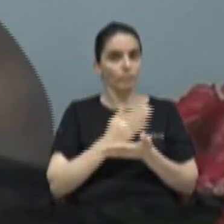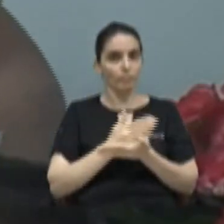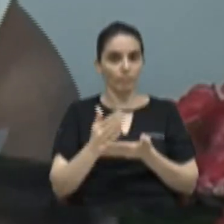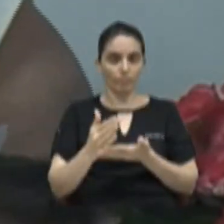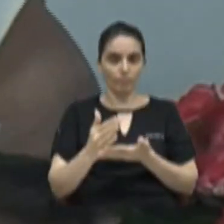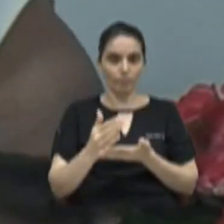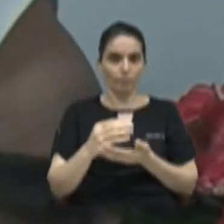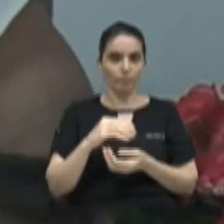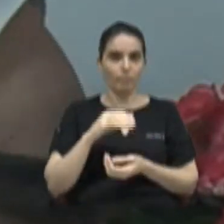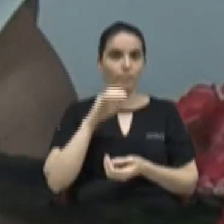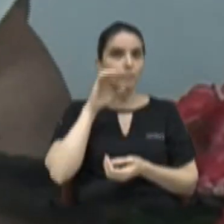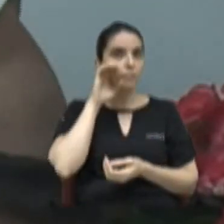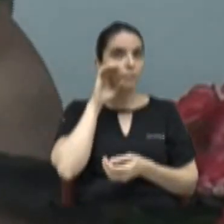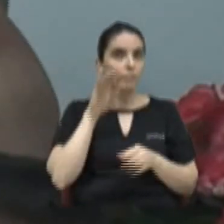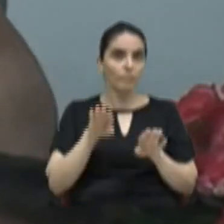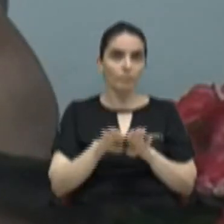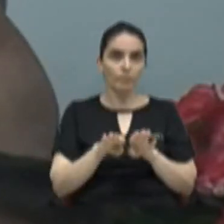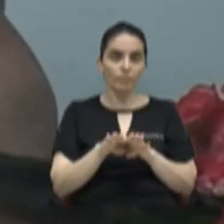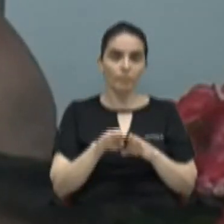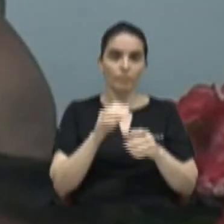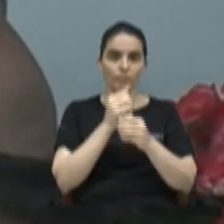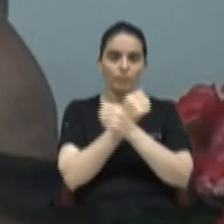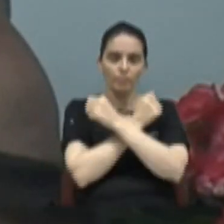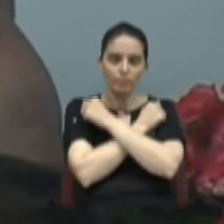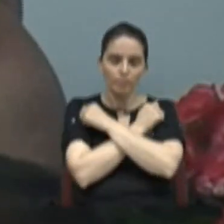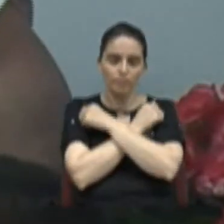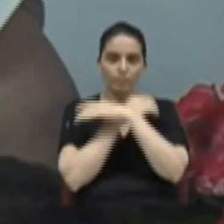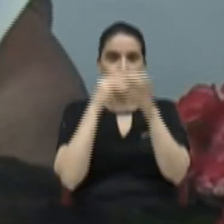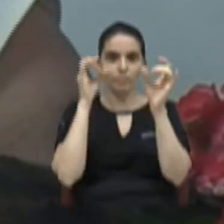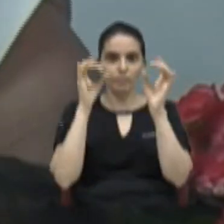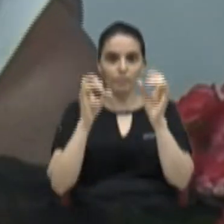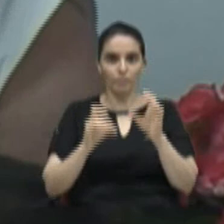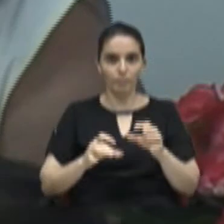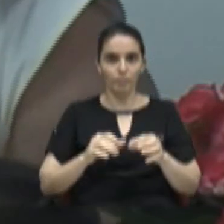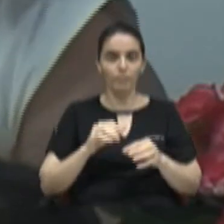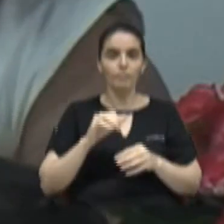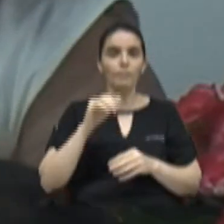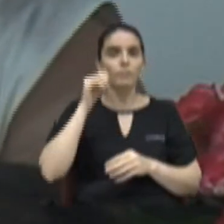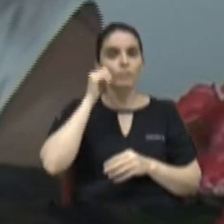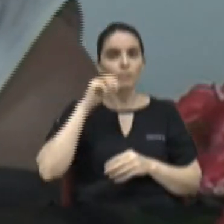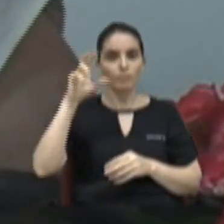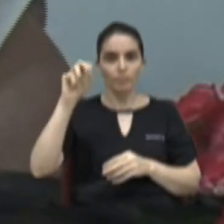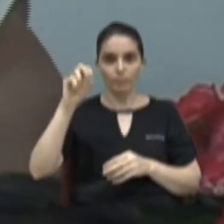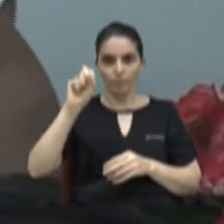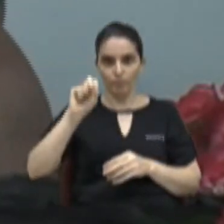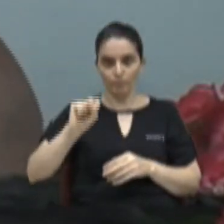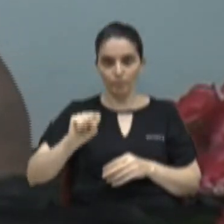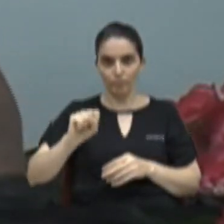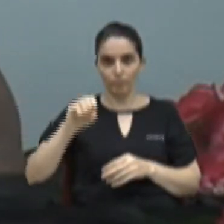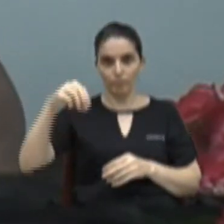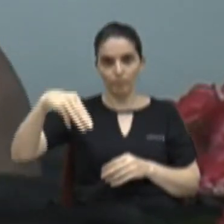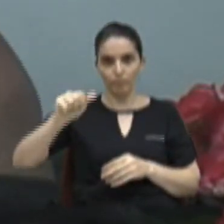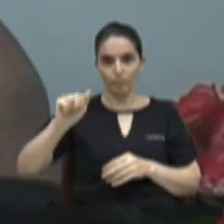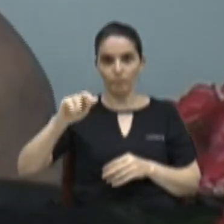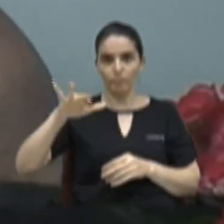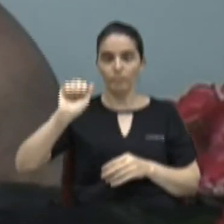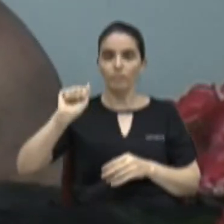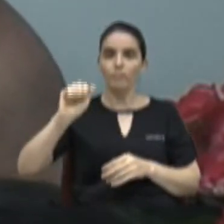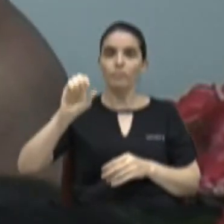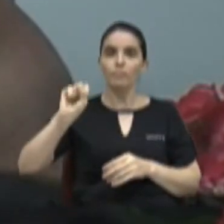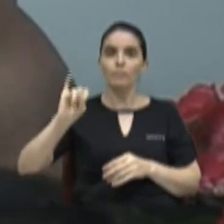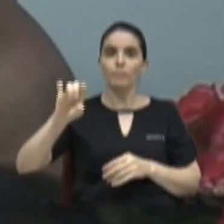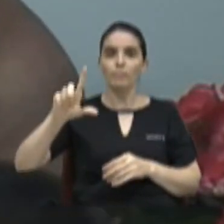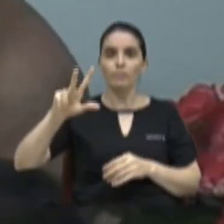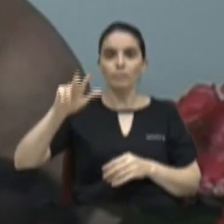minha. Também quero deixar um abraço especial para a avó do Silvio, a dona Maria Celestina Conceição Silva, que